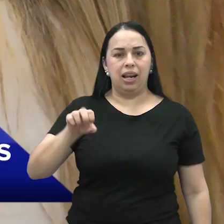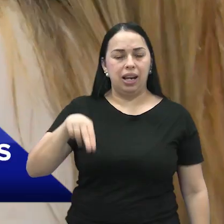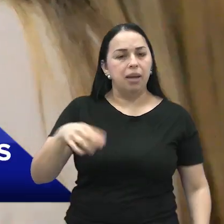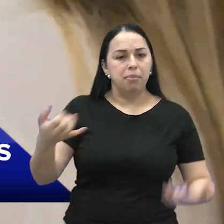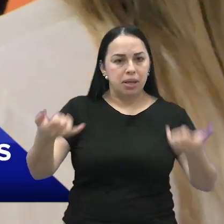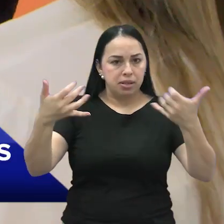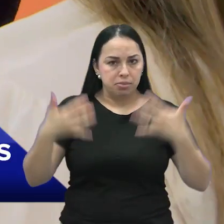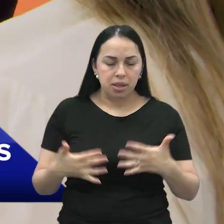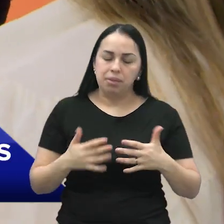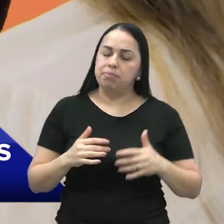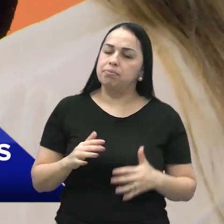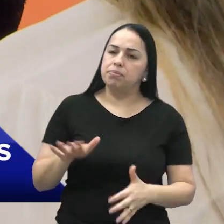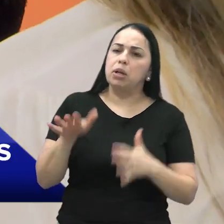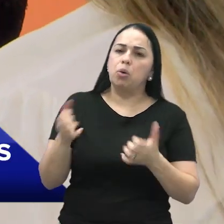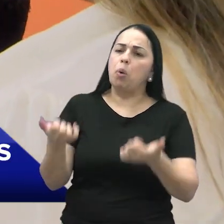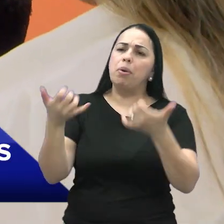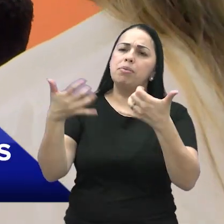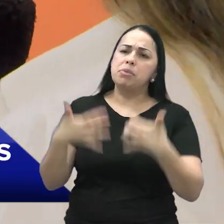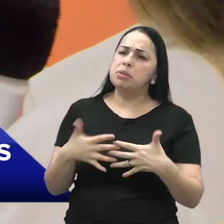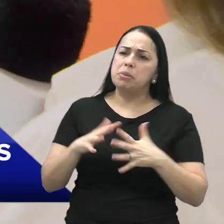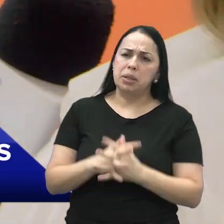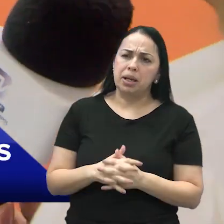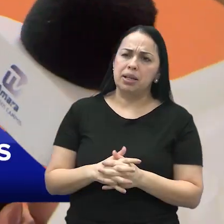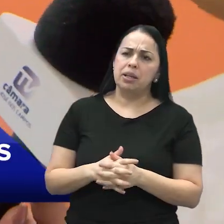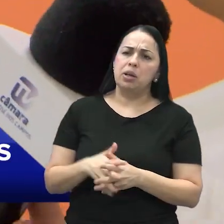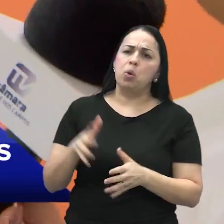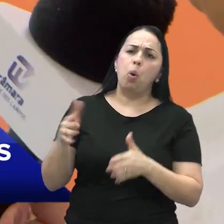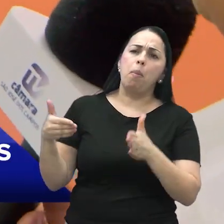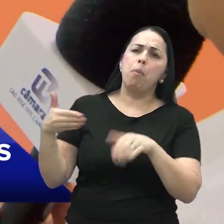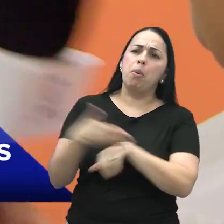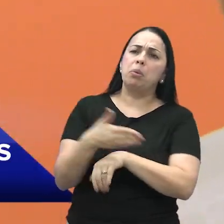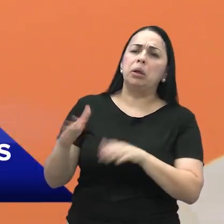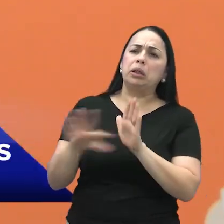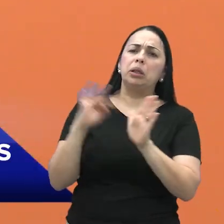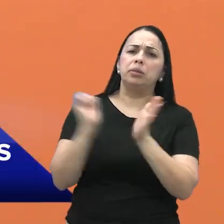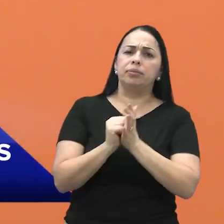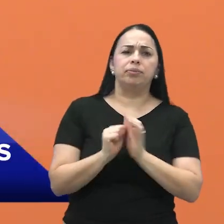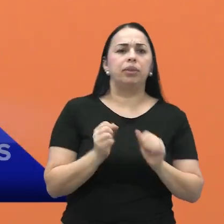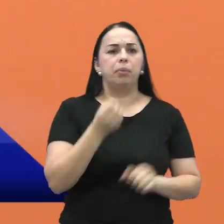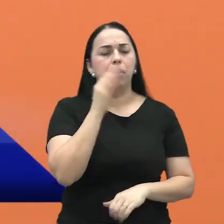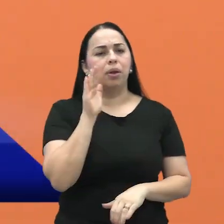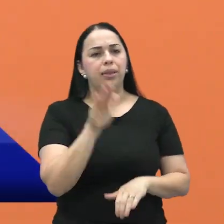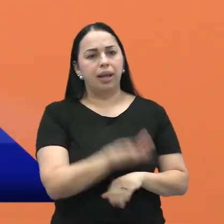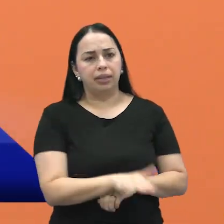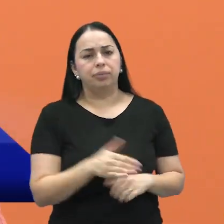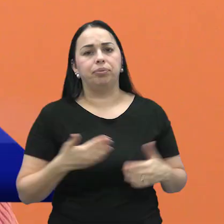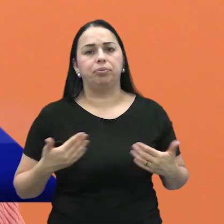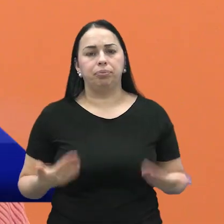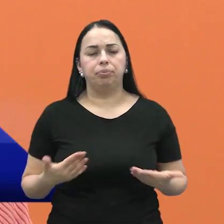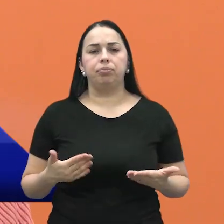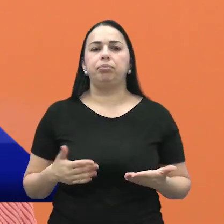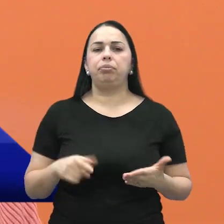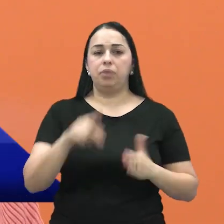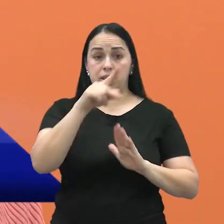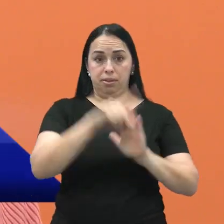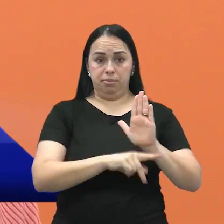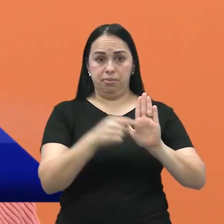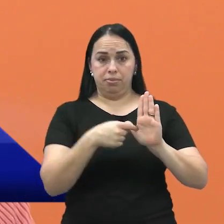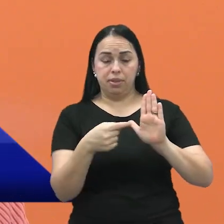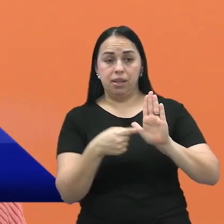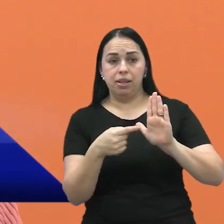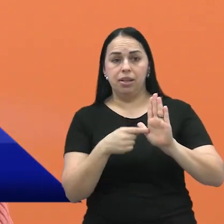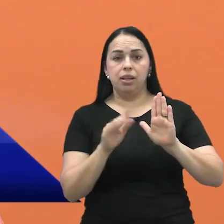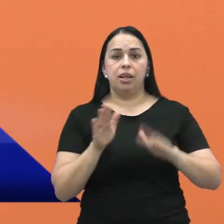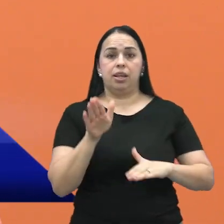Suelen, conta pra gente como que funciona o Decolar e como que as pessoas podem se inscrever. Olá, boa tarde. Bom, o Decolar, ele